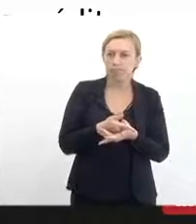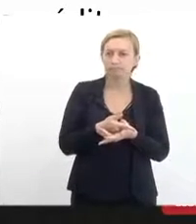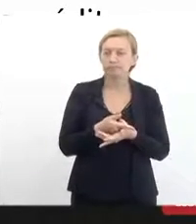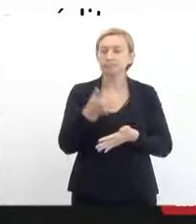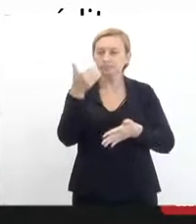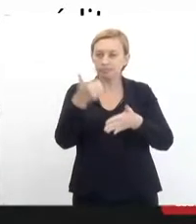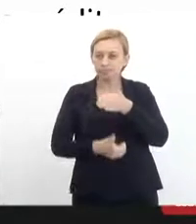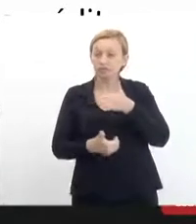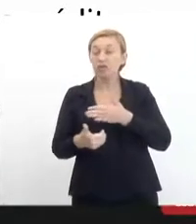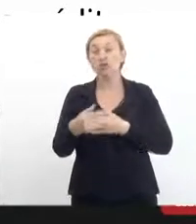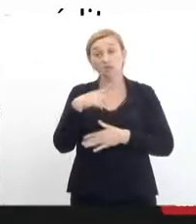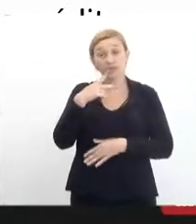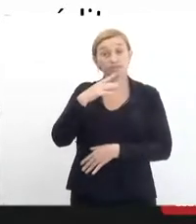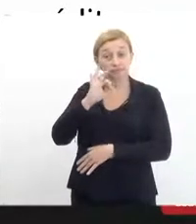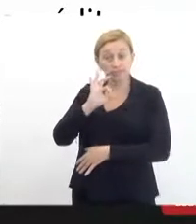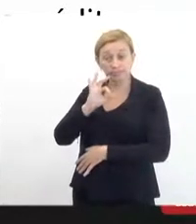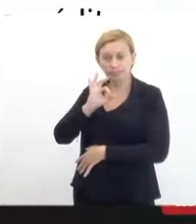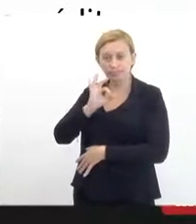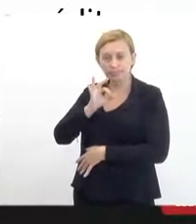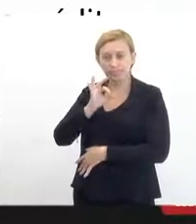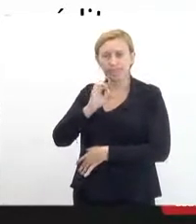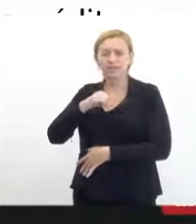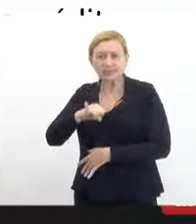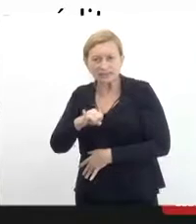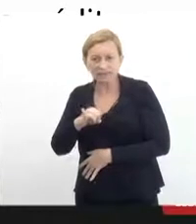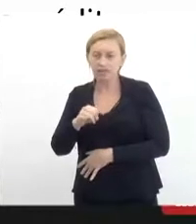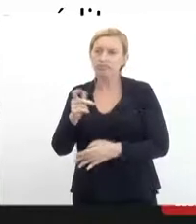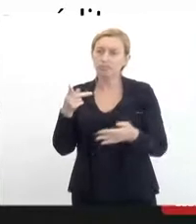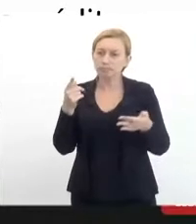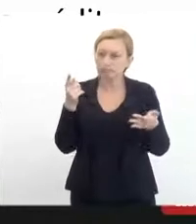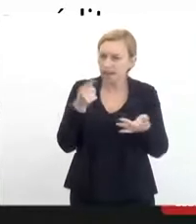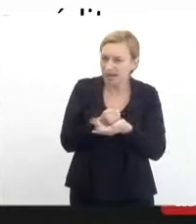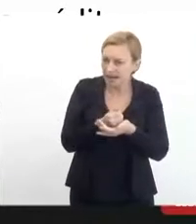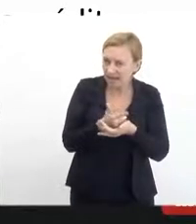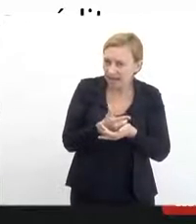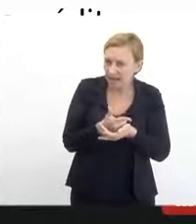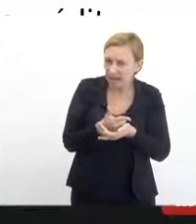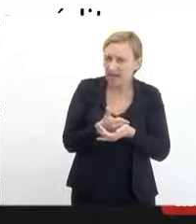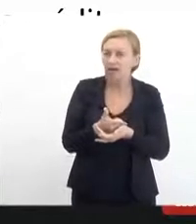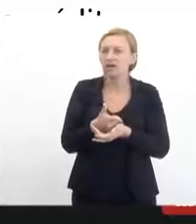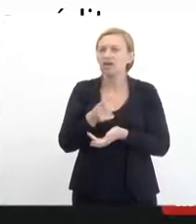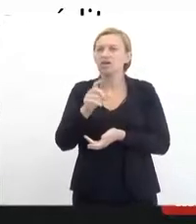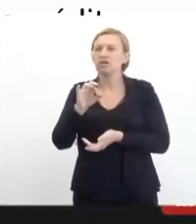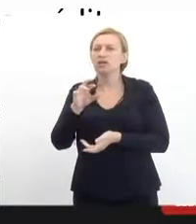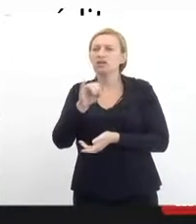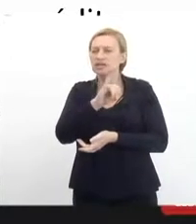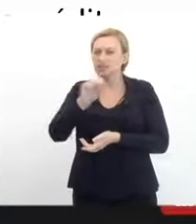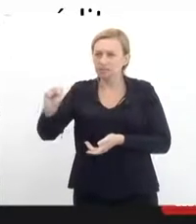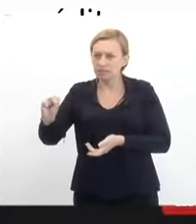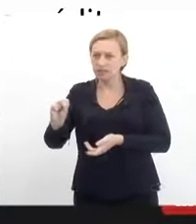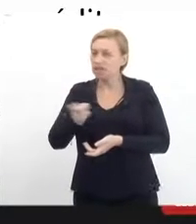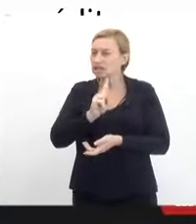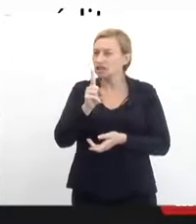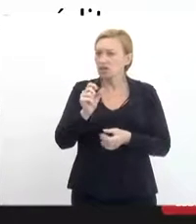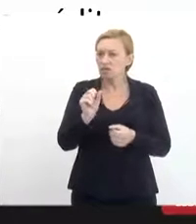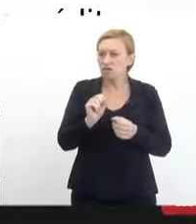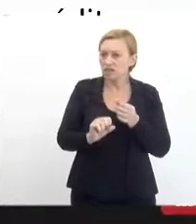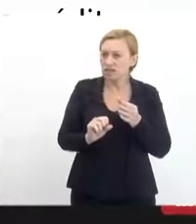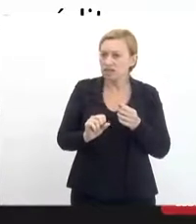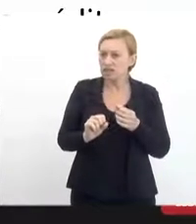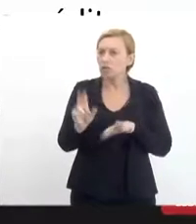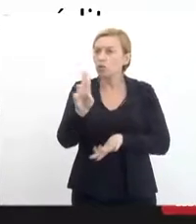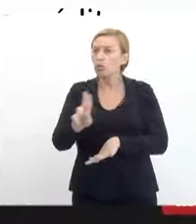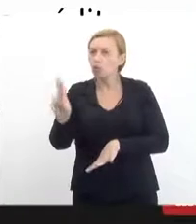de forma caricata, ela em tese, pagando um crédito, pagando um ICMS e não fazendo jus ao uso